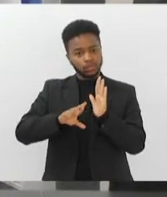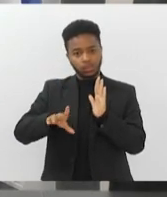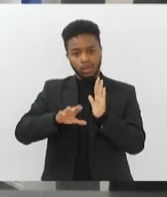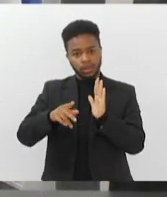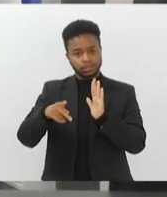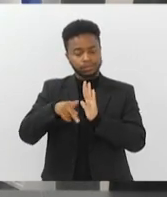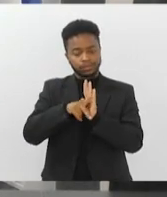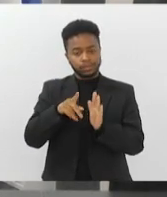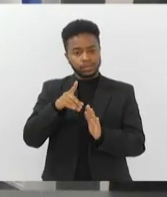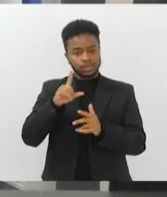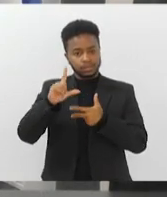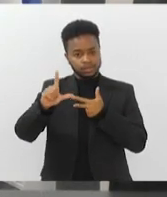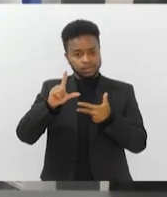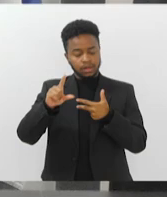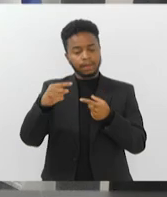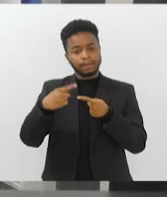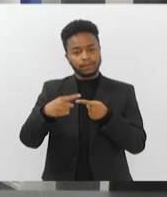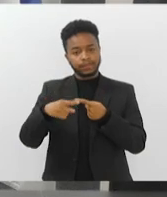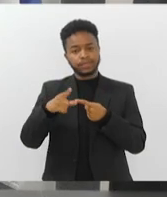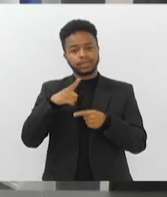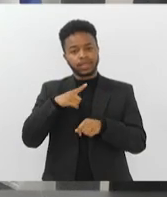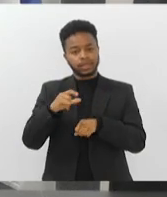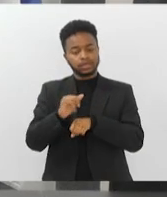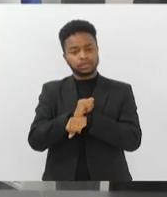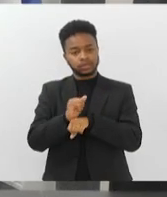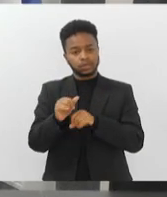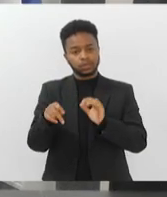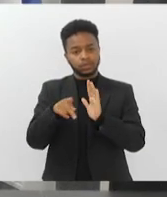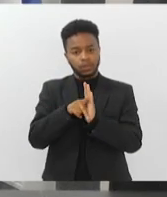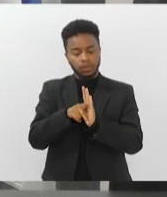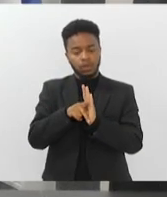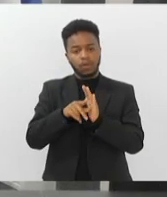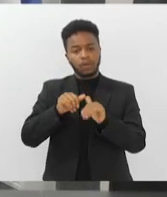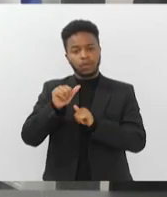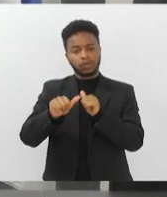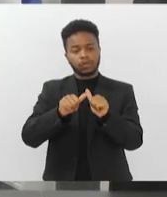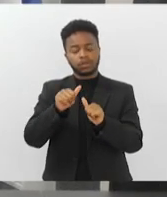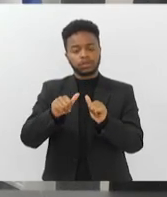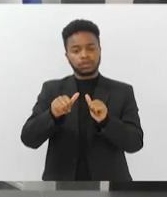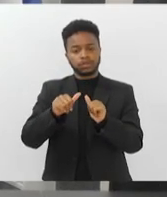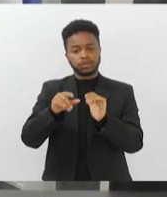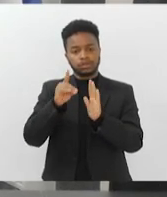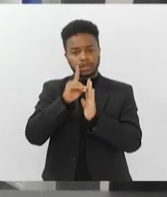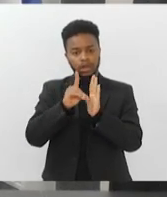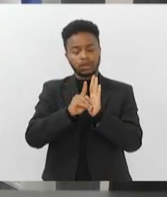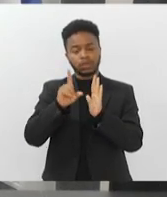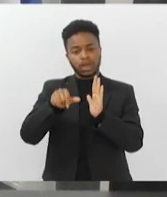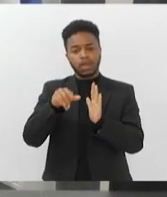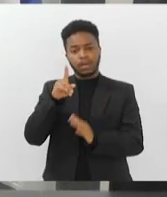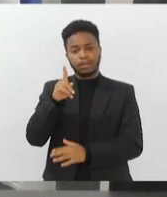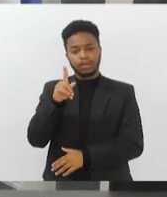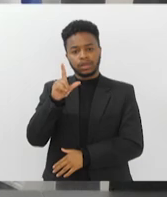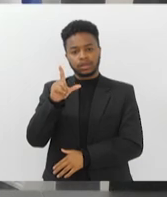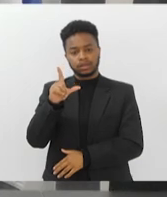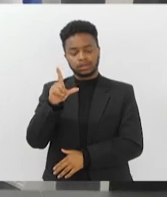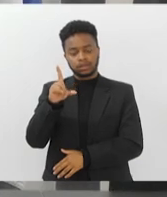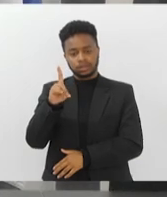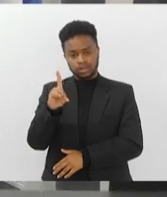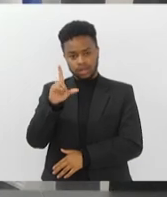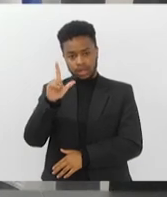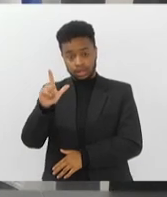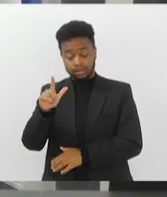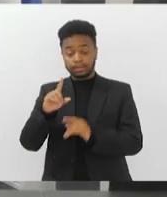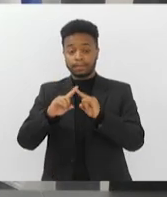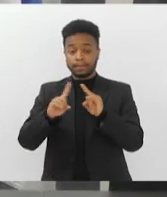legislativo. A gente tem um instrumento próprio de revogar decreto ou alterar decreto, que é o PDL. O meu grande receio é que a gente faça